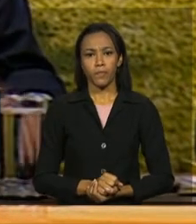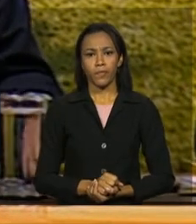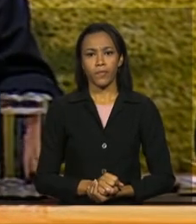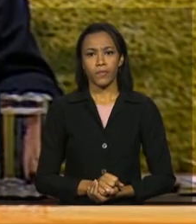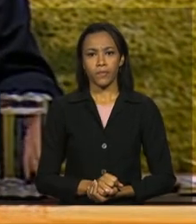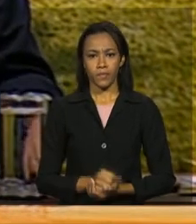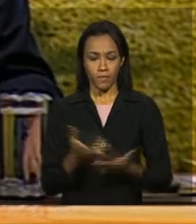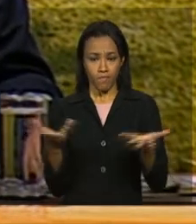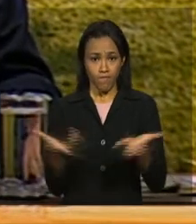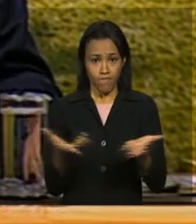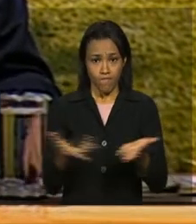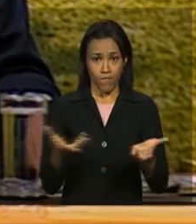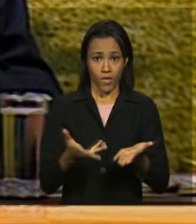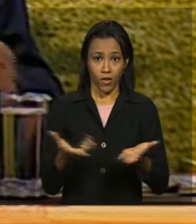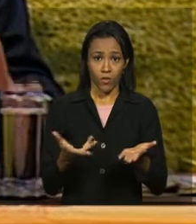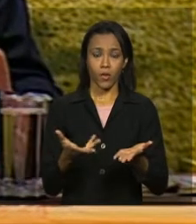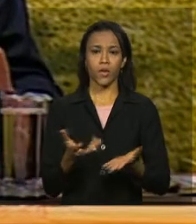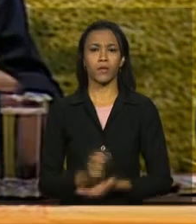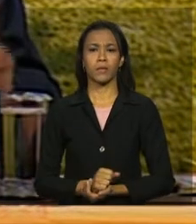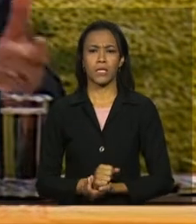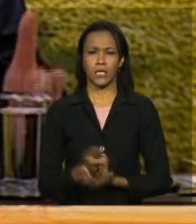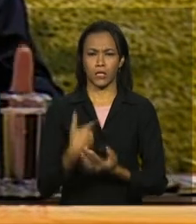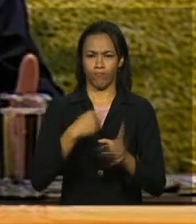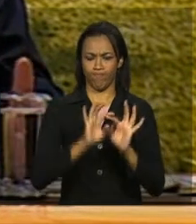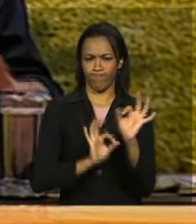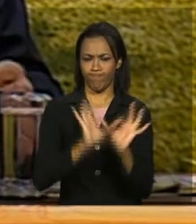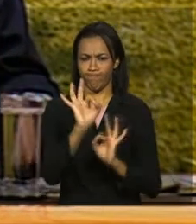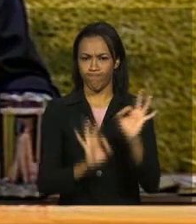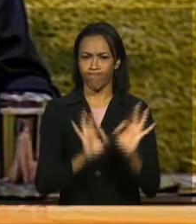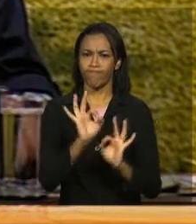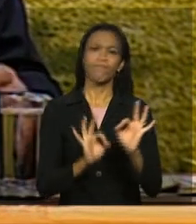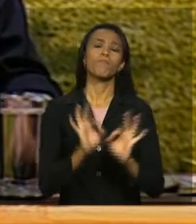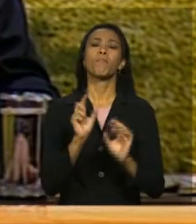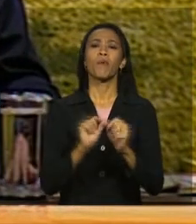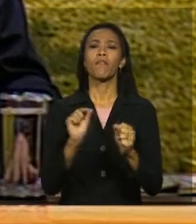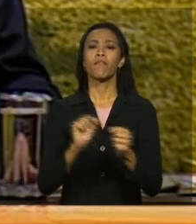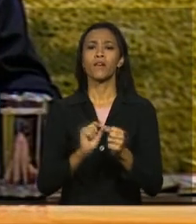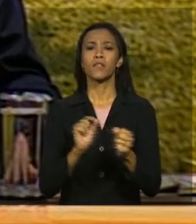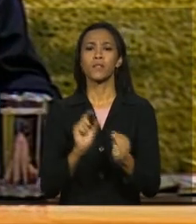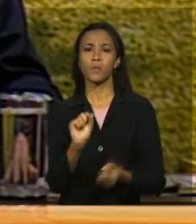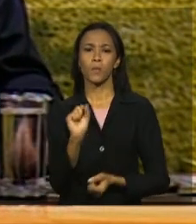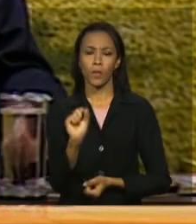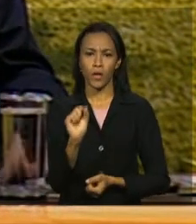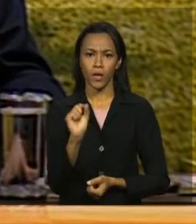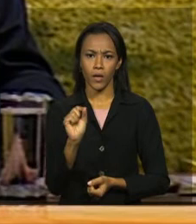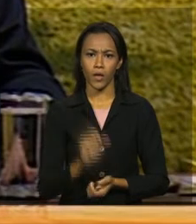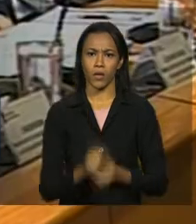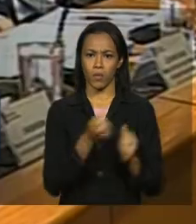uma raça útil de ver Opa ratoloko preparativo para realizar a e tá